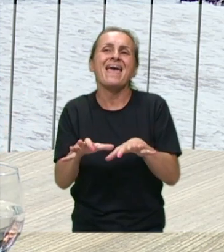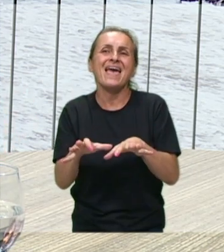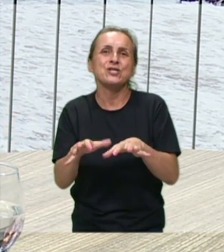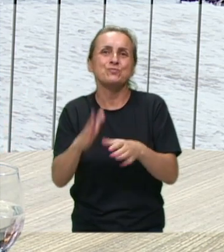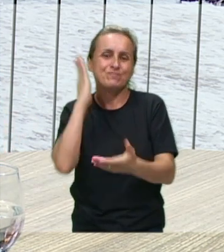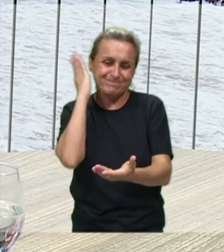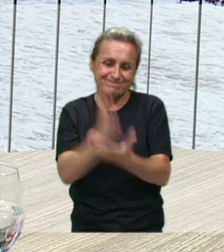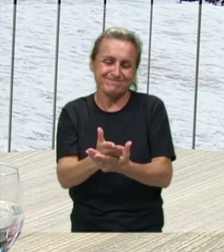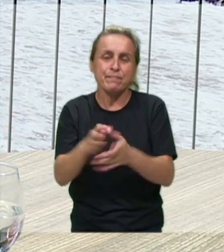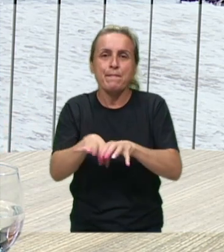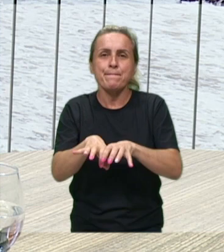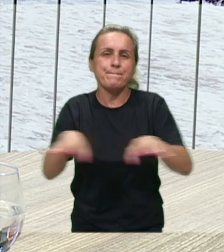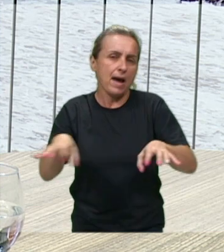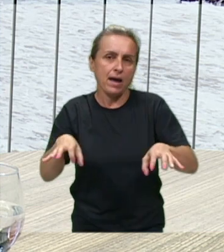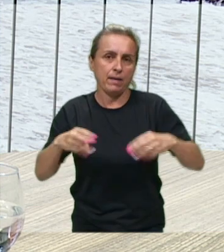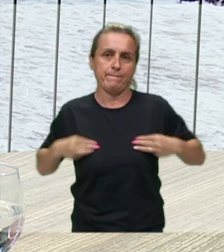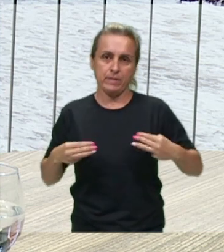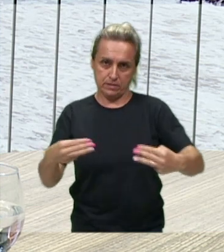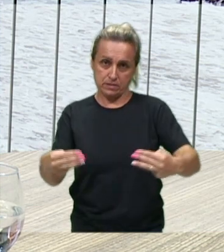sendo também